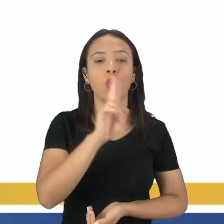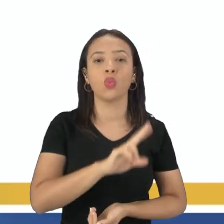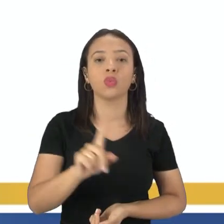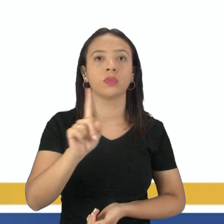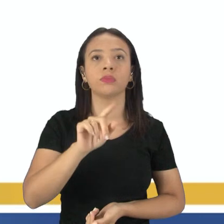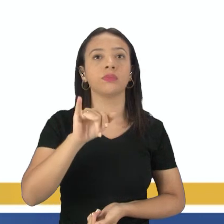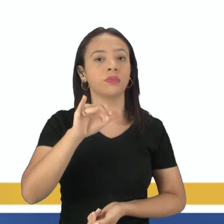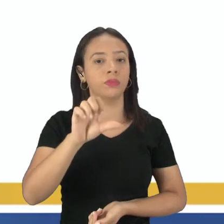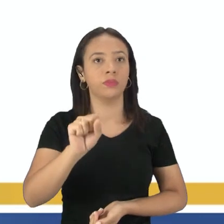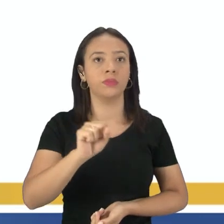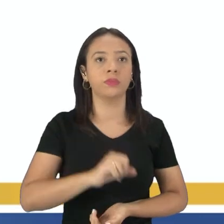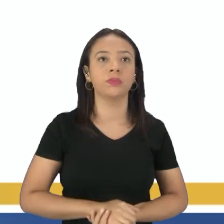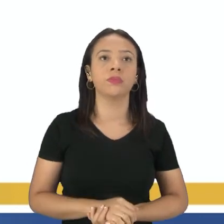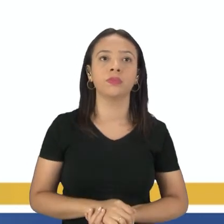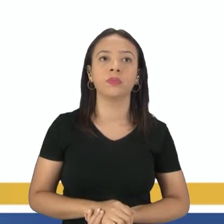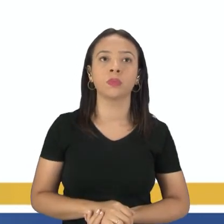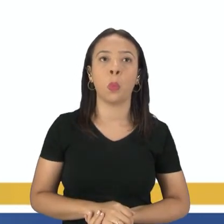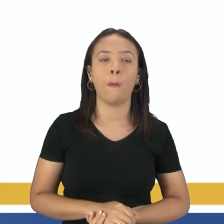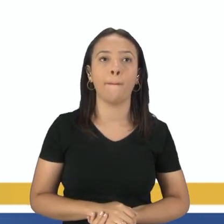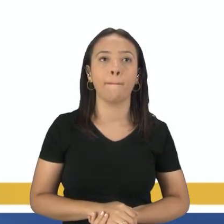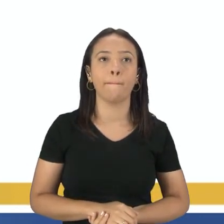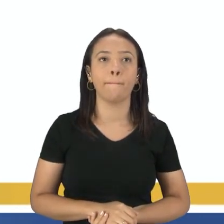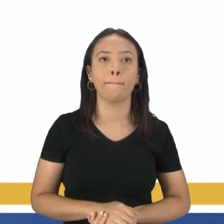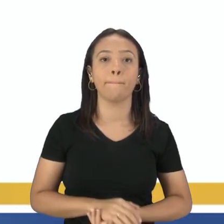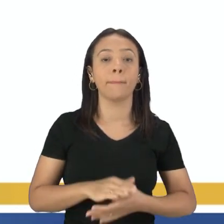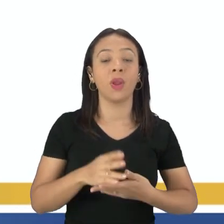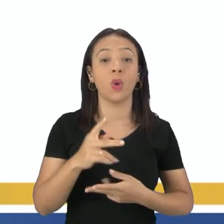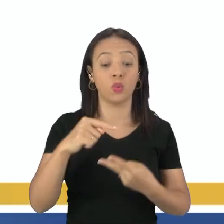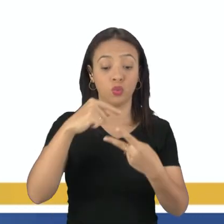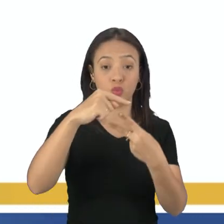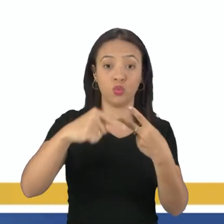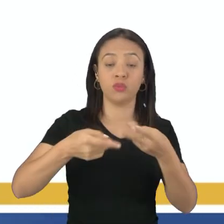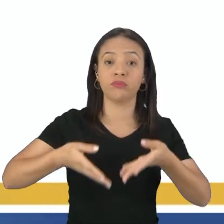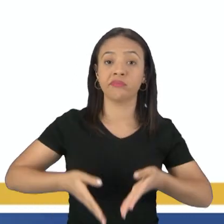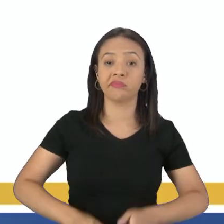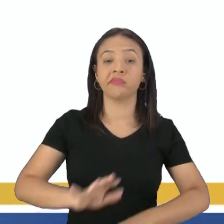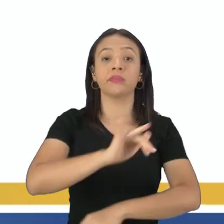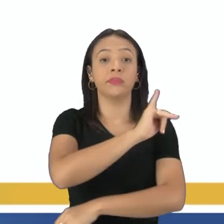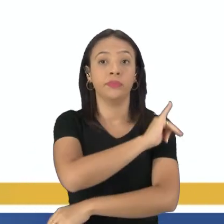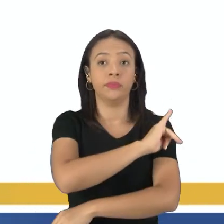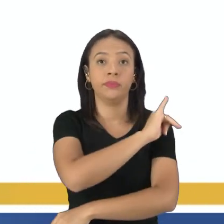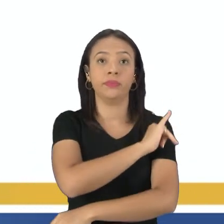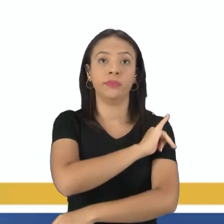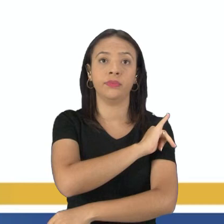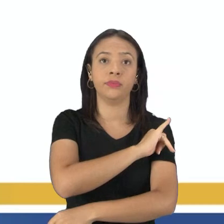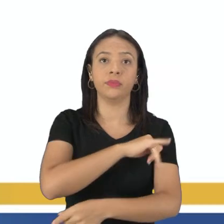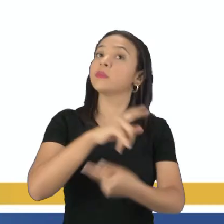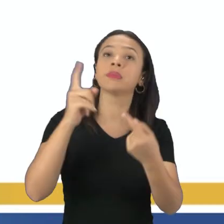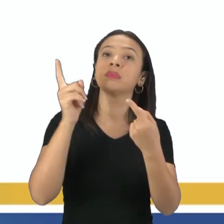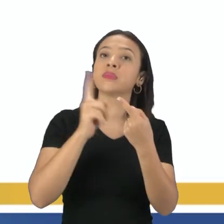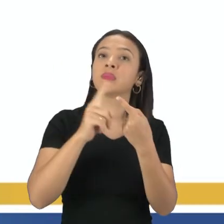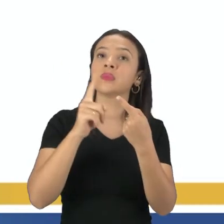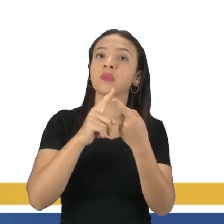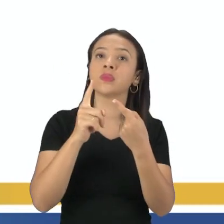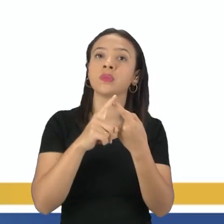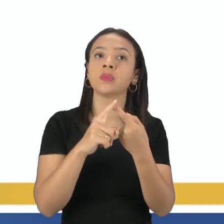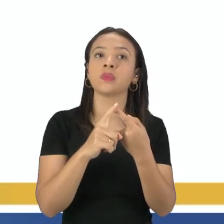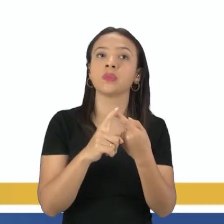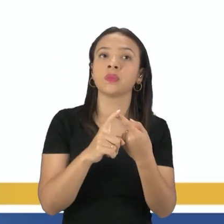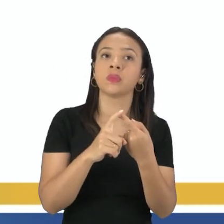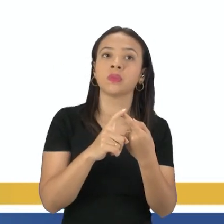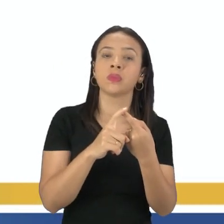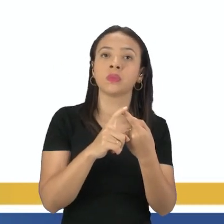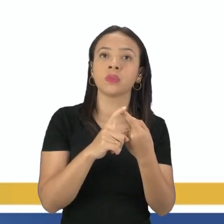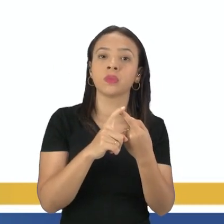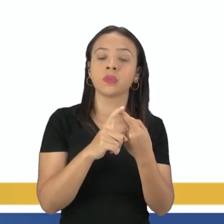Come from Rio de Janeiro. São do Rio de Janeiro. Bi Ribeiro is the bassist and João Baroni.